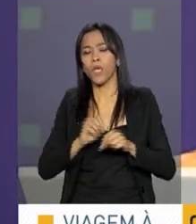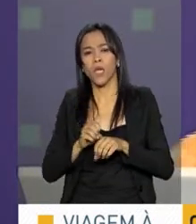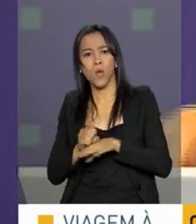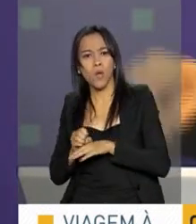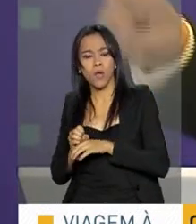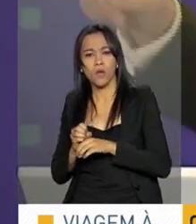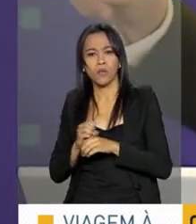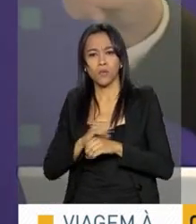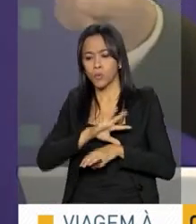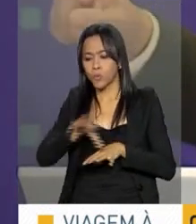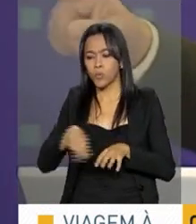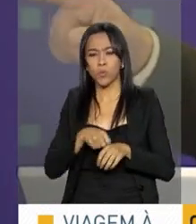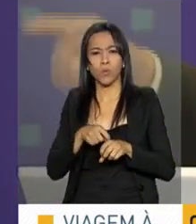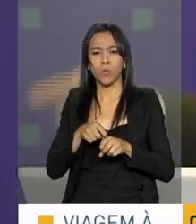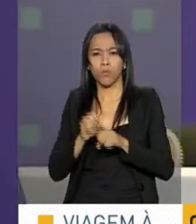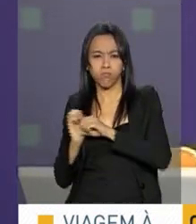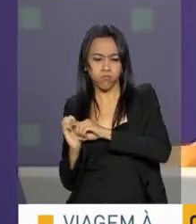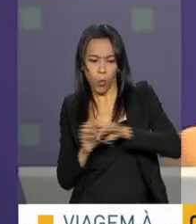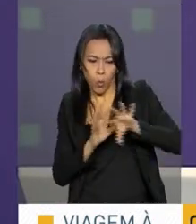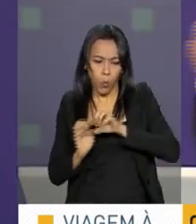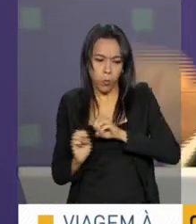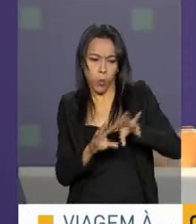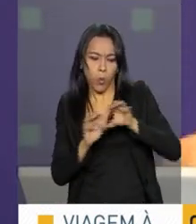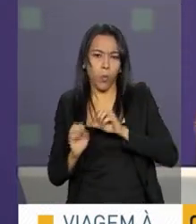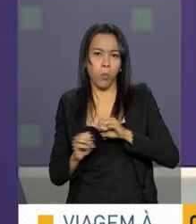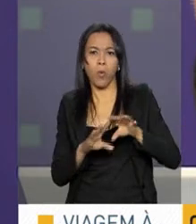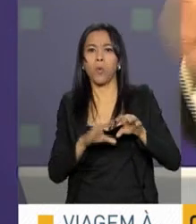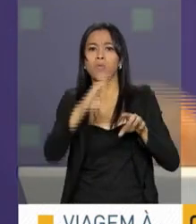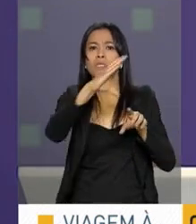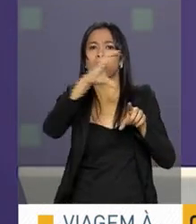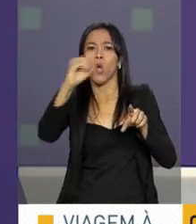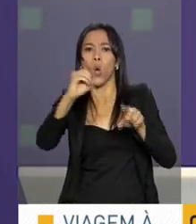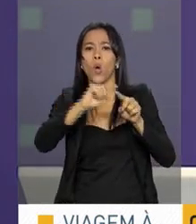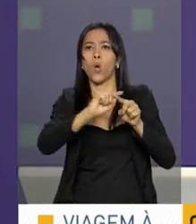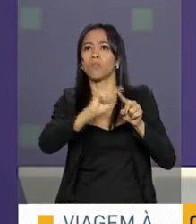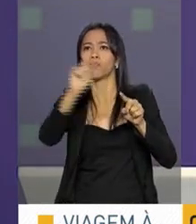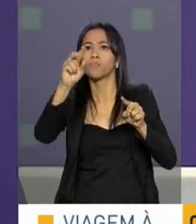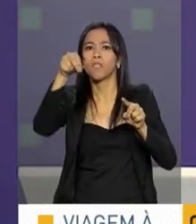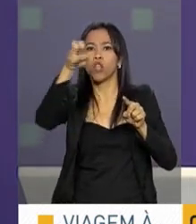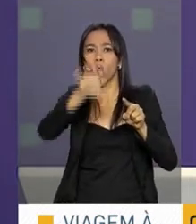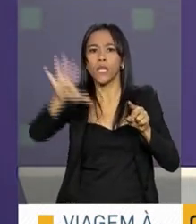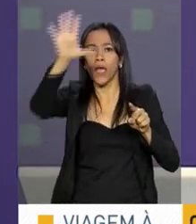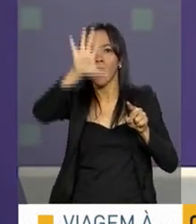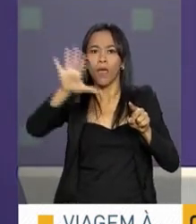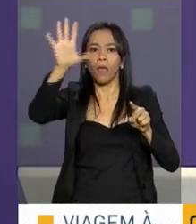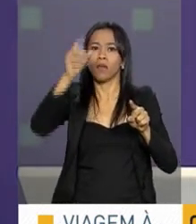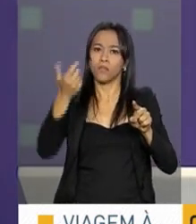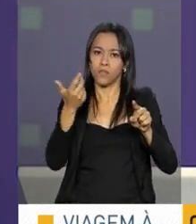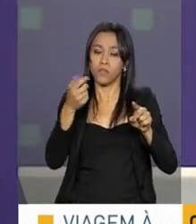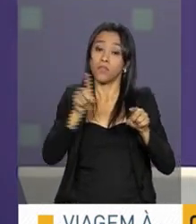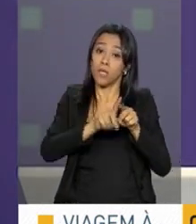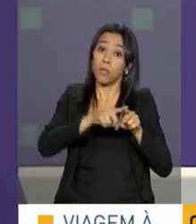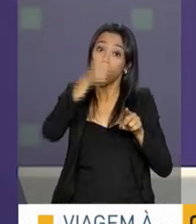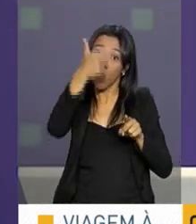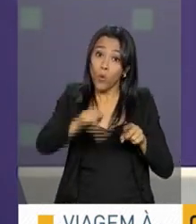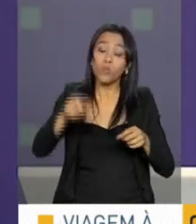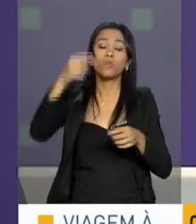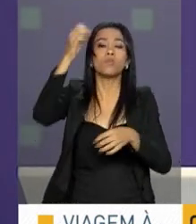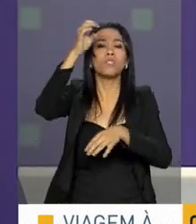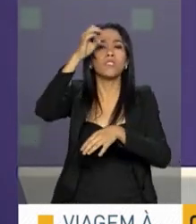produção de toda a região central do Brasil, centro-oeste e nordeste, tanto pelo porto do Itaqui, no